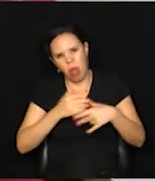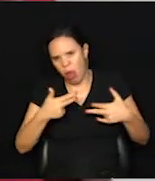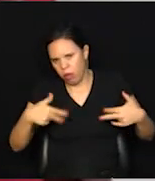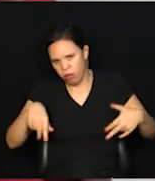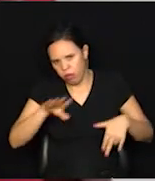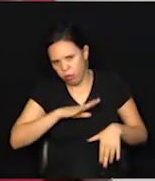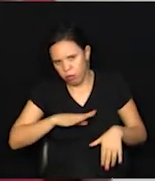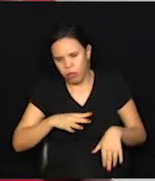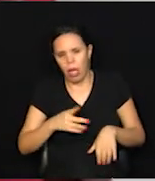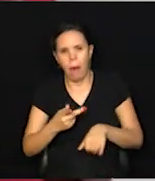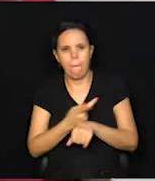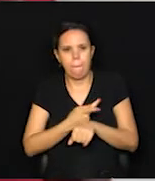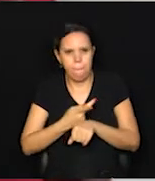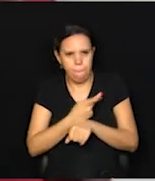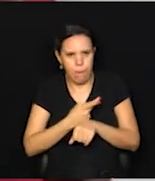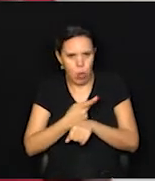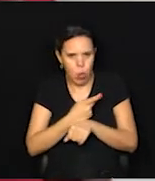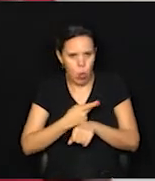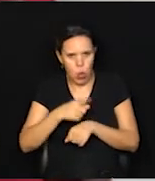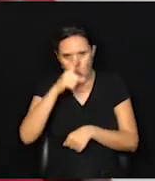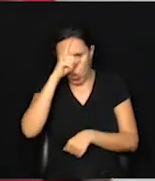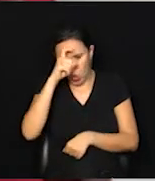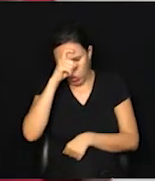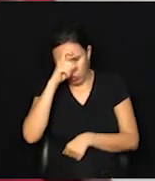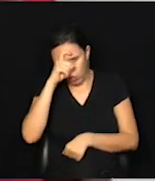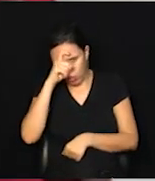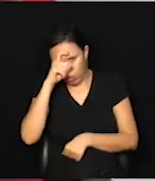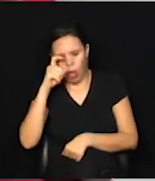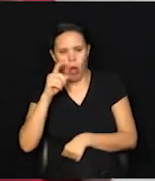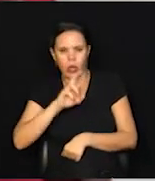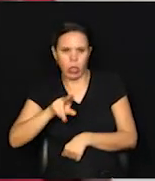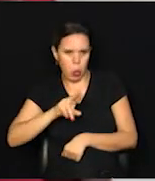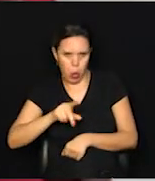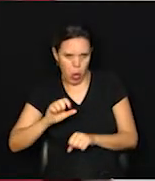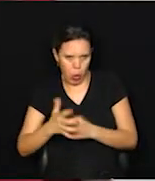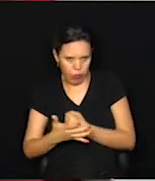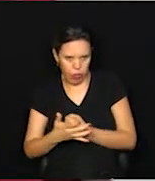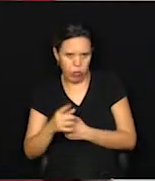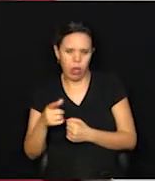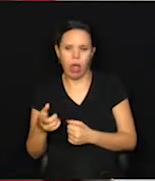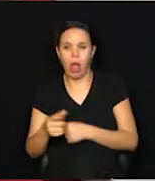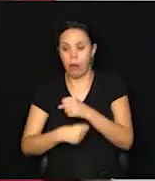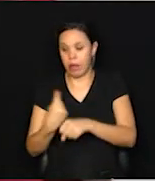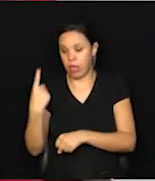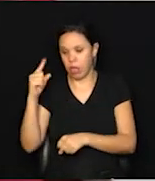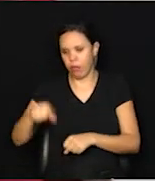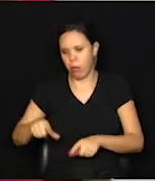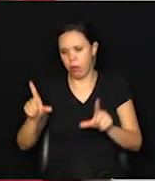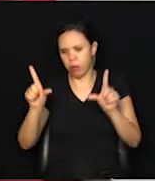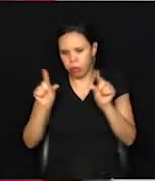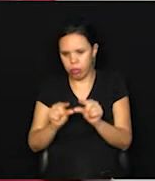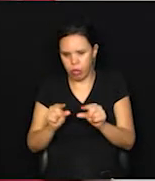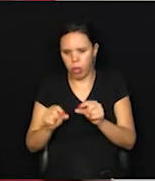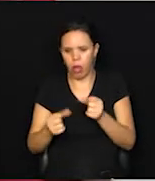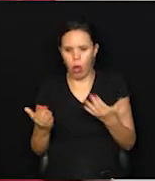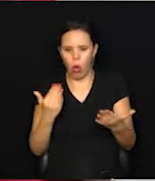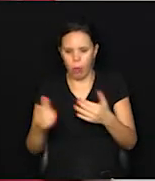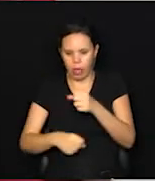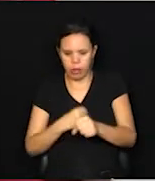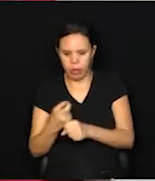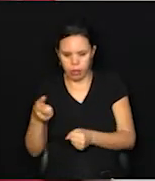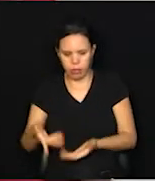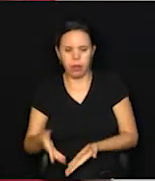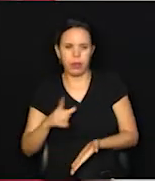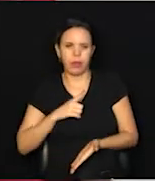então a procura pela porta não-Covid no ano passado ela foi mais suave do que a que a gente teve nesse ano. Houve um